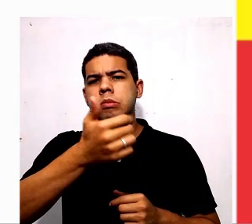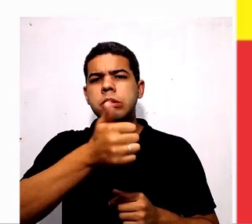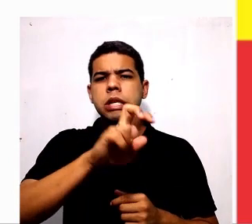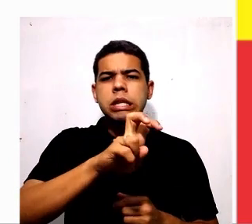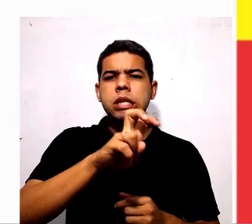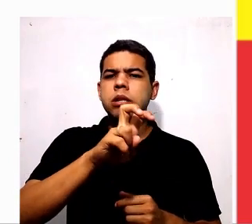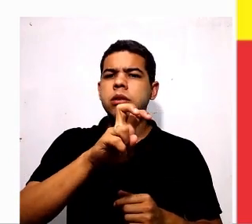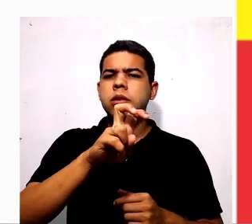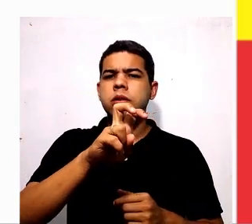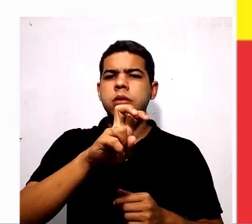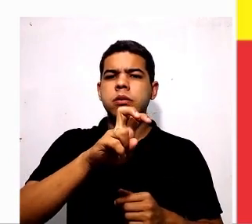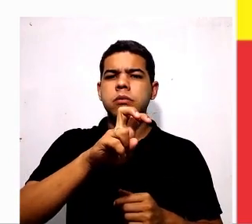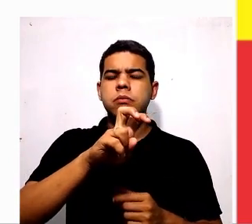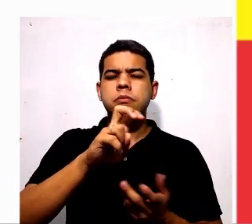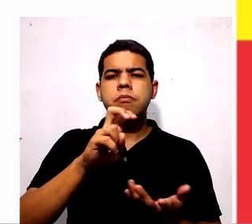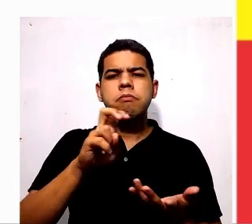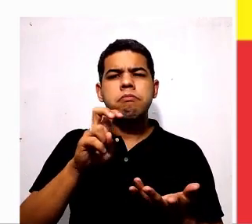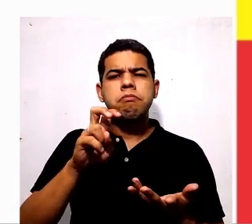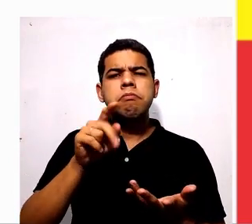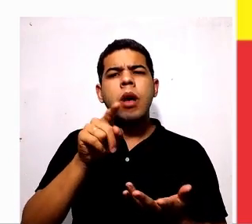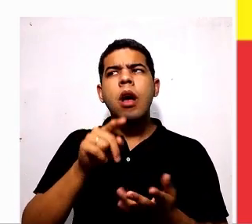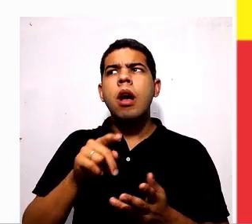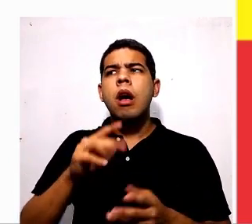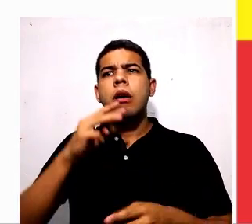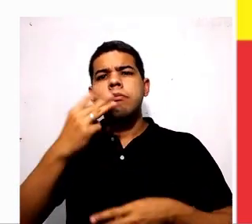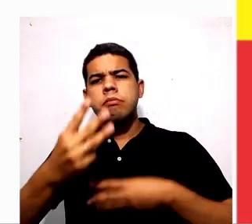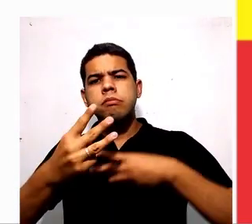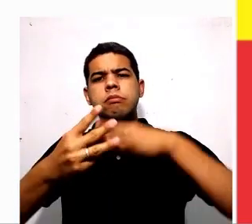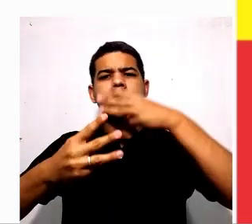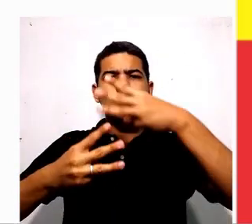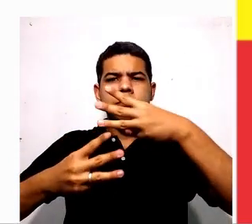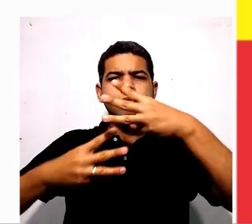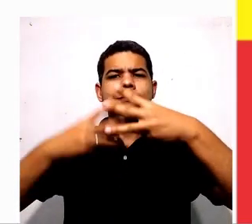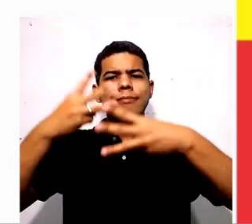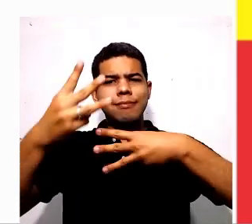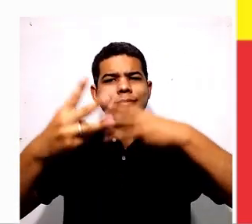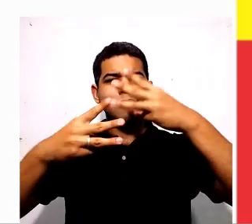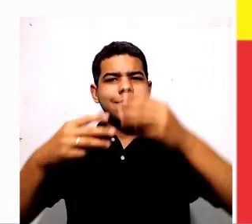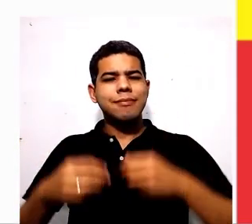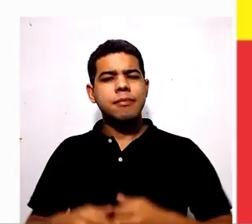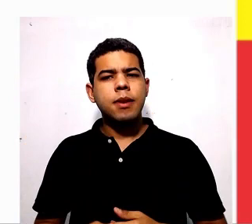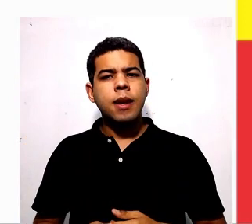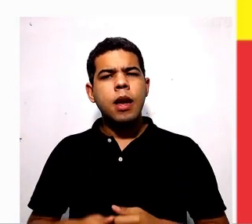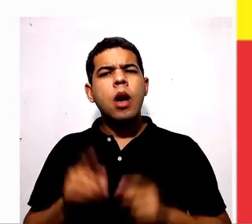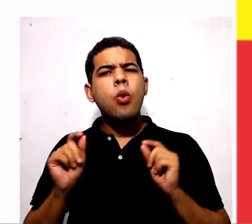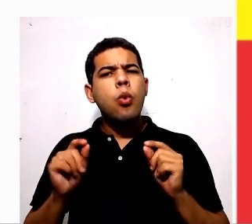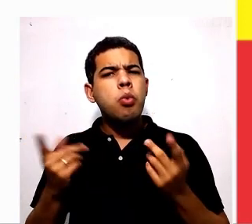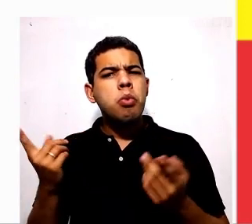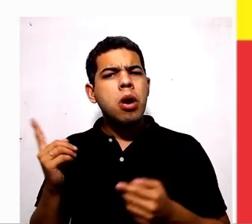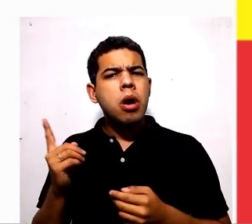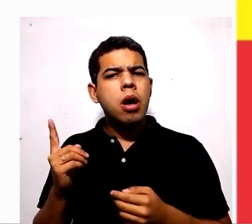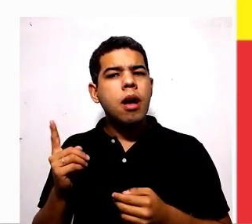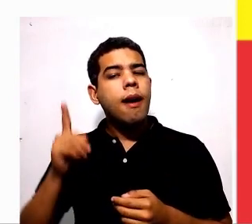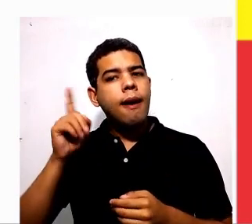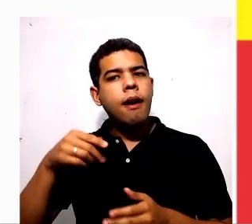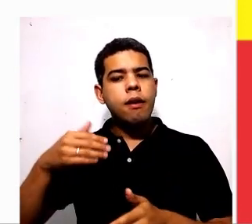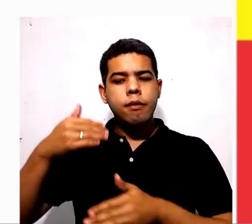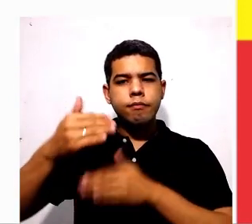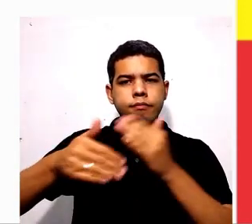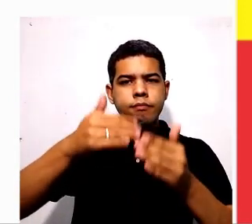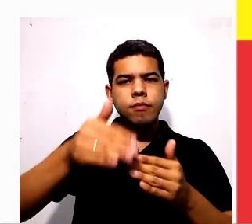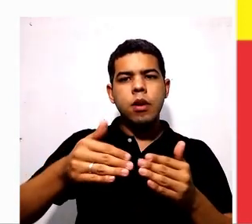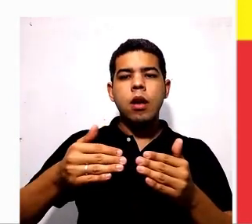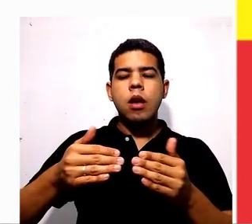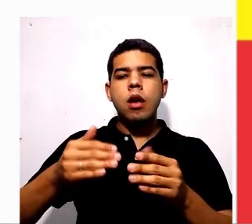9, 12, 15. Aí você vai dizer, está aumentando de 3 em 3. Mas isso é o quê?